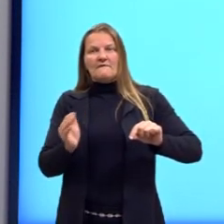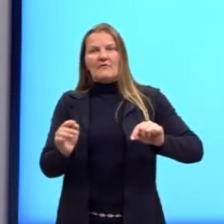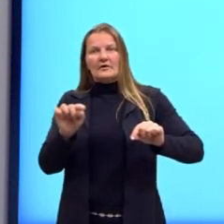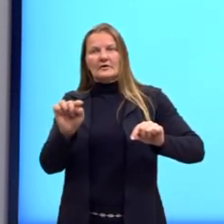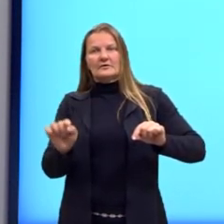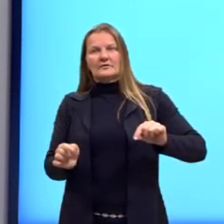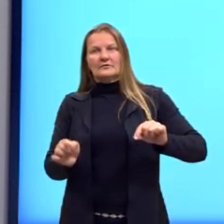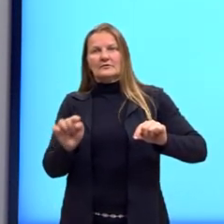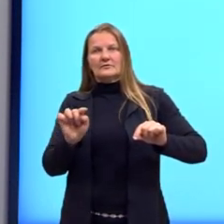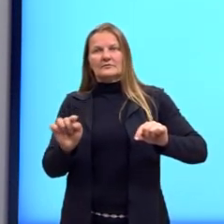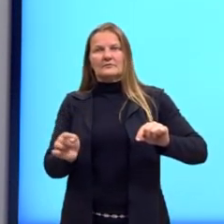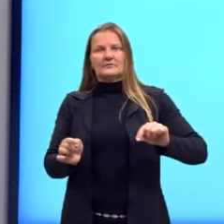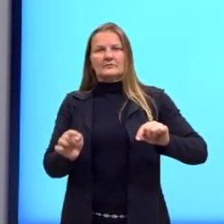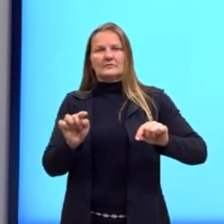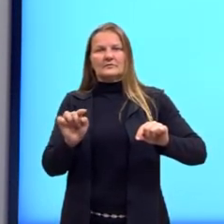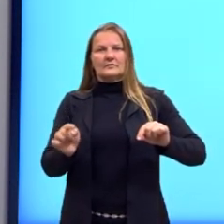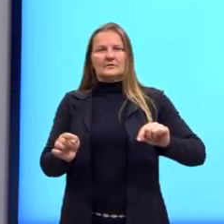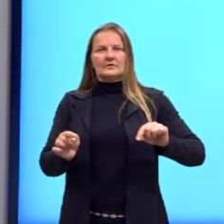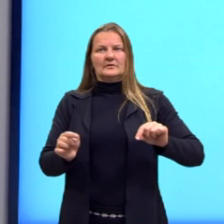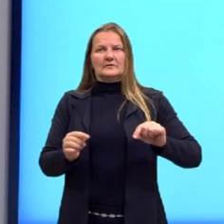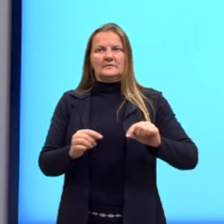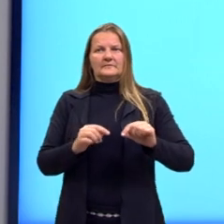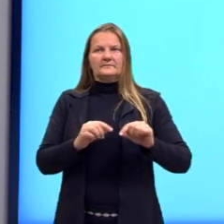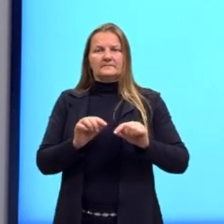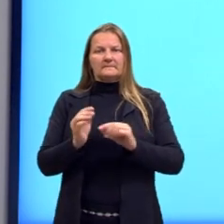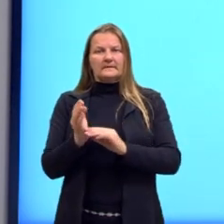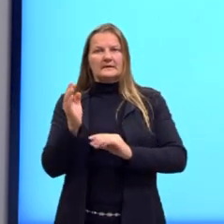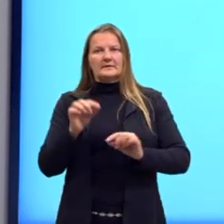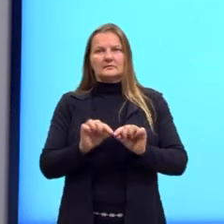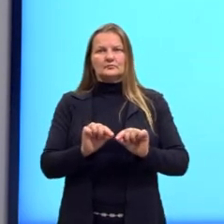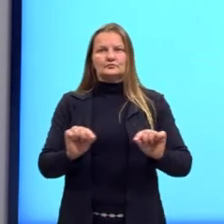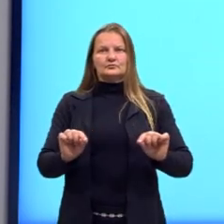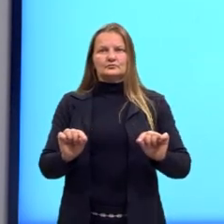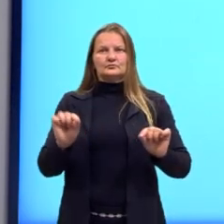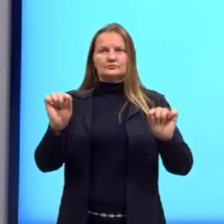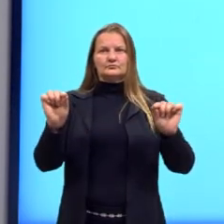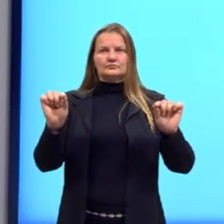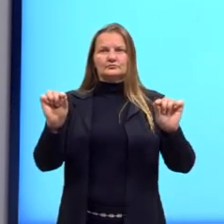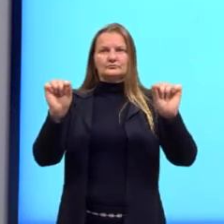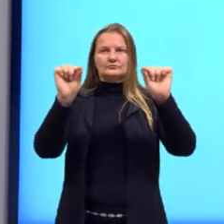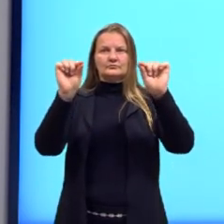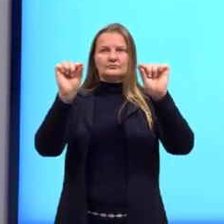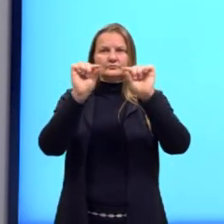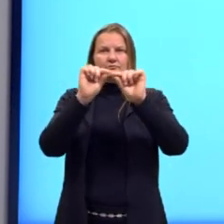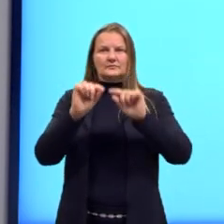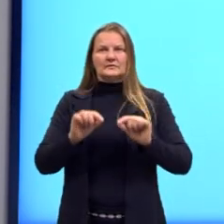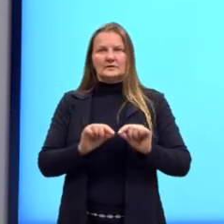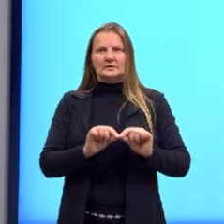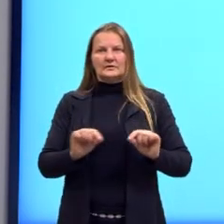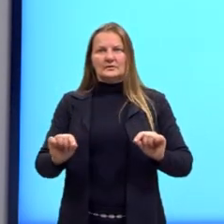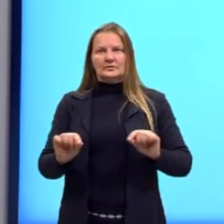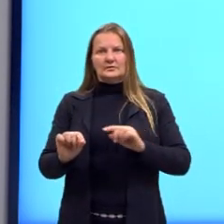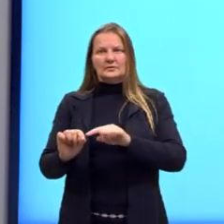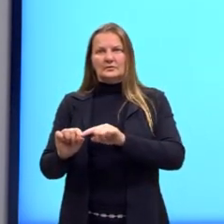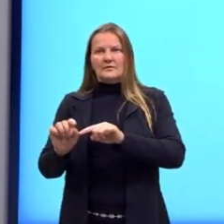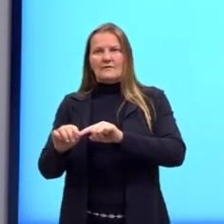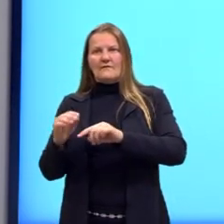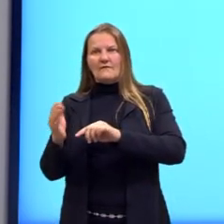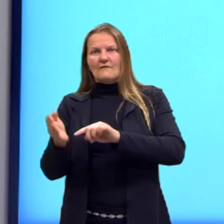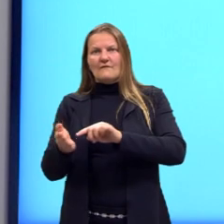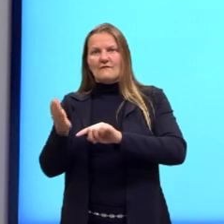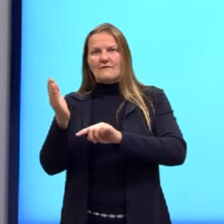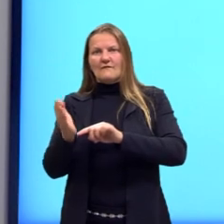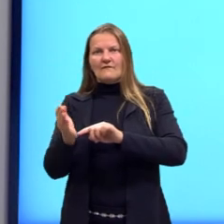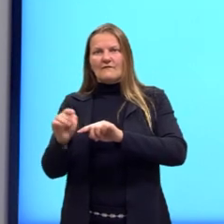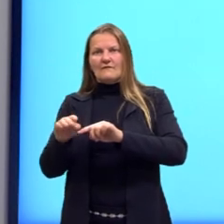formado entre a reta suporte e o outro lado ele está fora do nosso polígono por isso